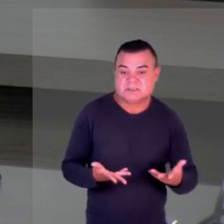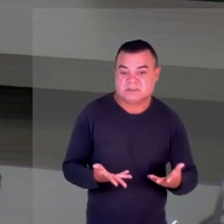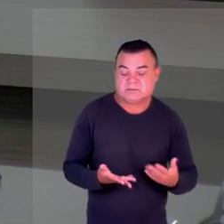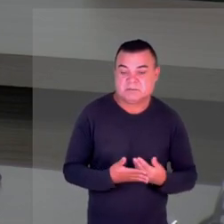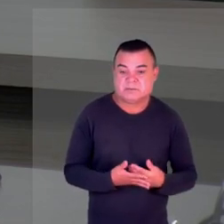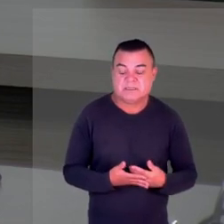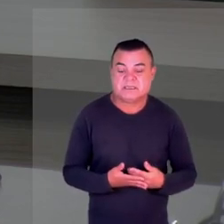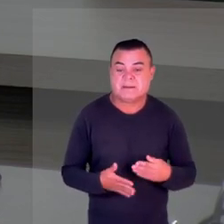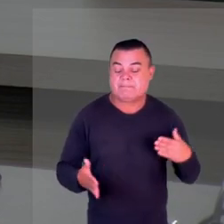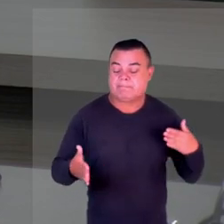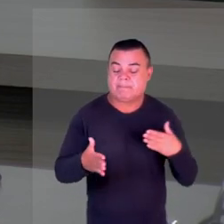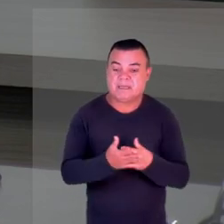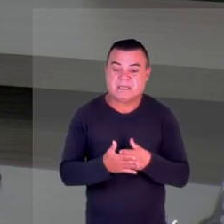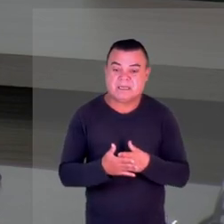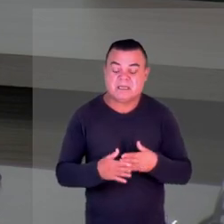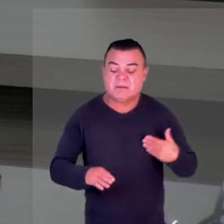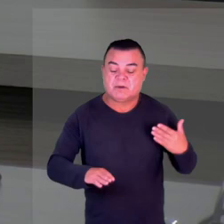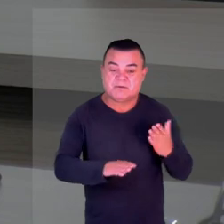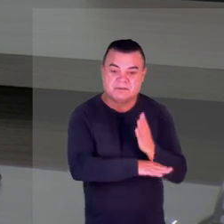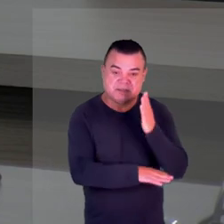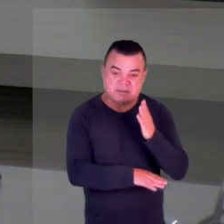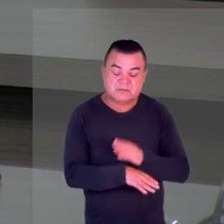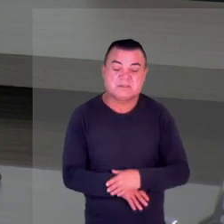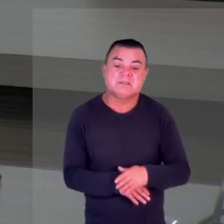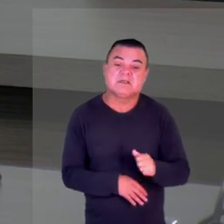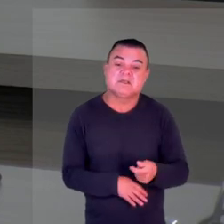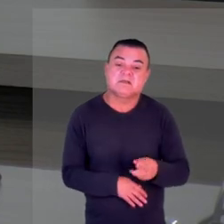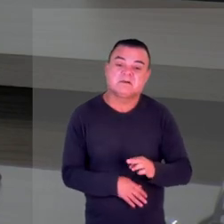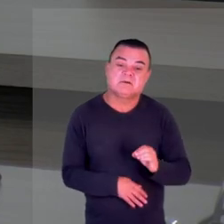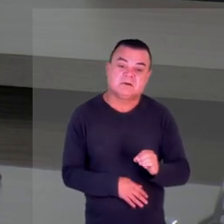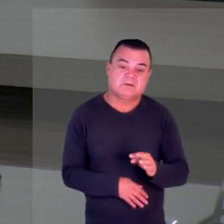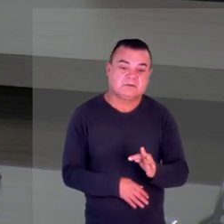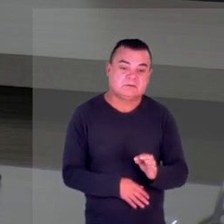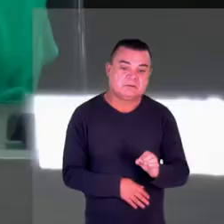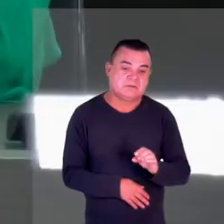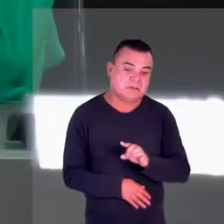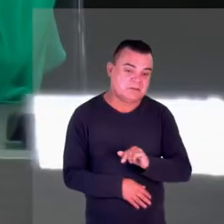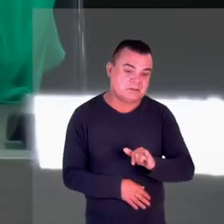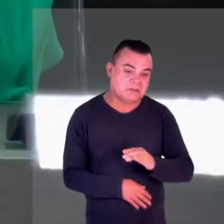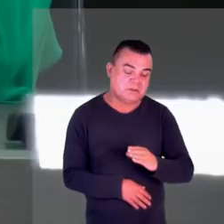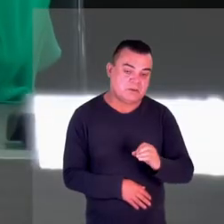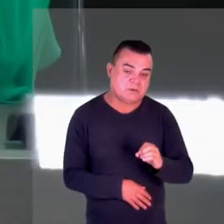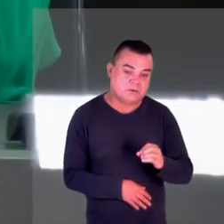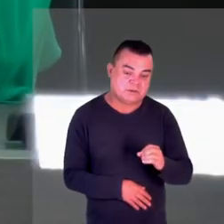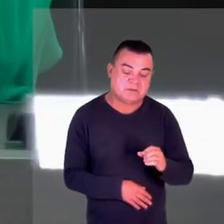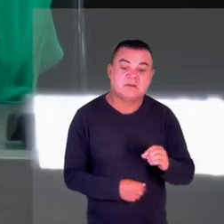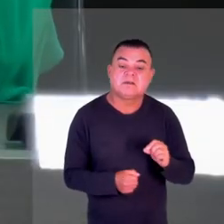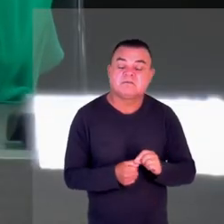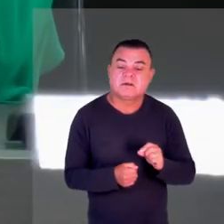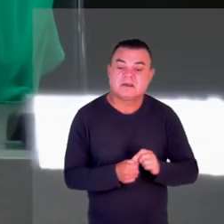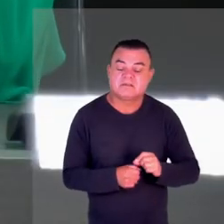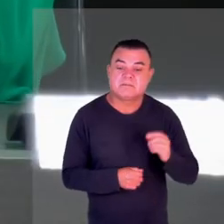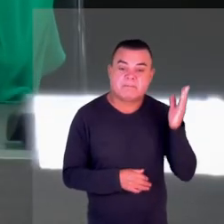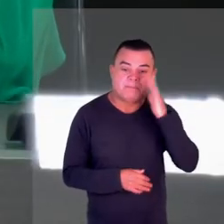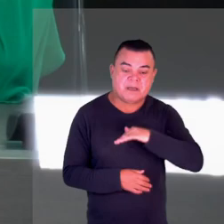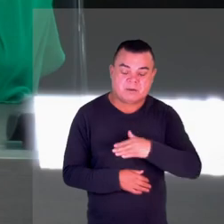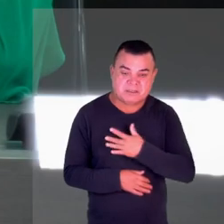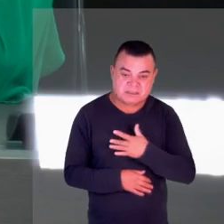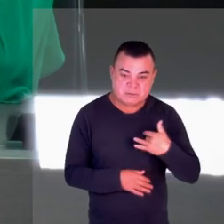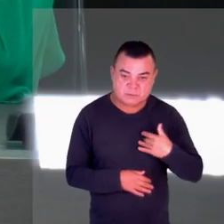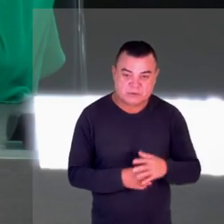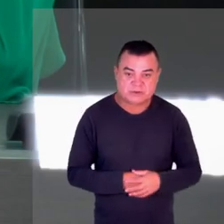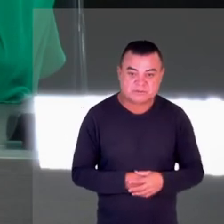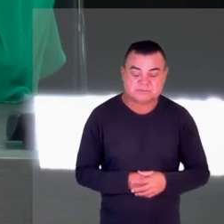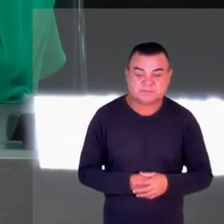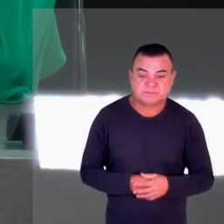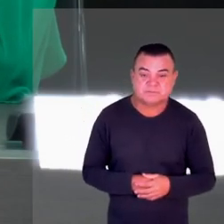novos agrotóxicos eh que fazem mal pra saúde eh a gente vai terminar esse primeiro bloco A gente ainda tem